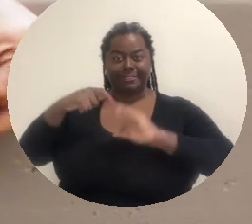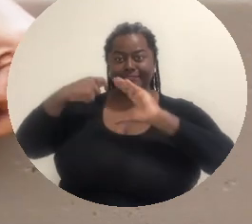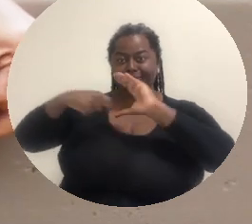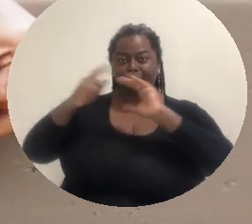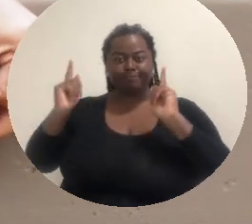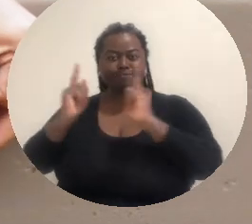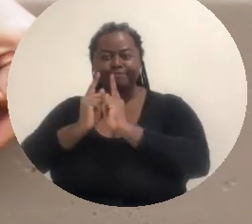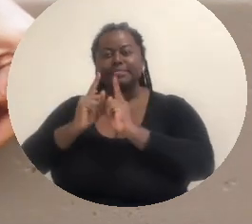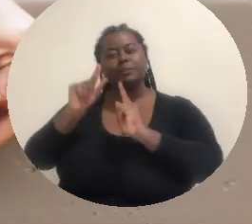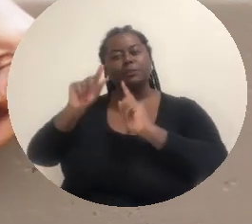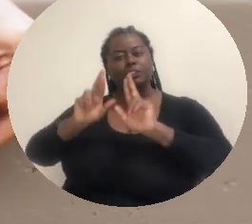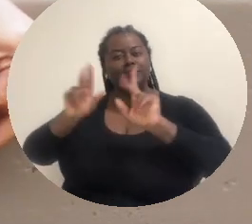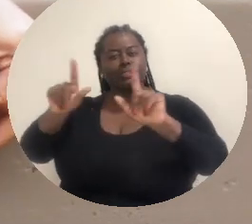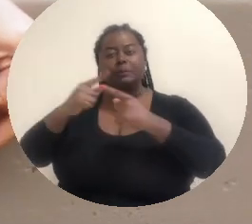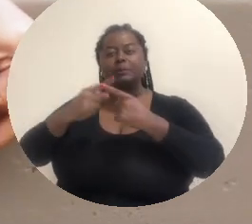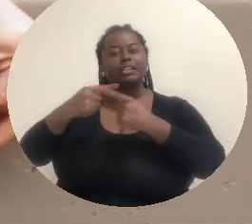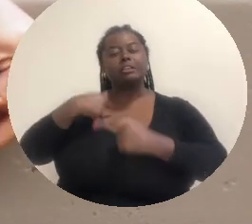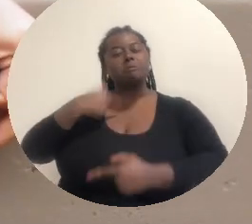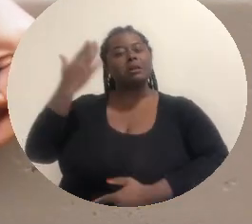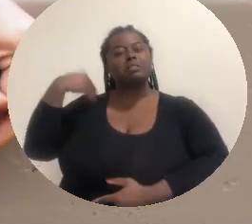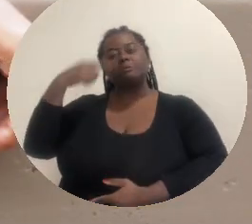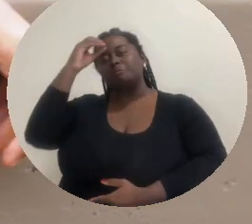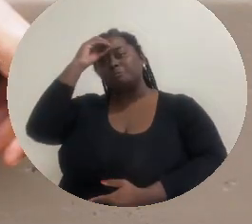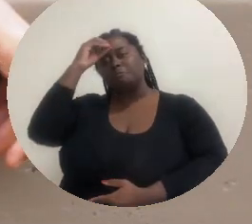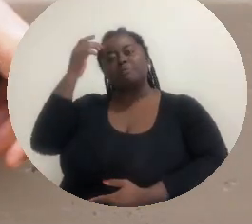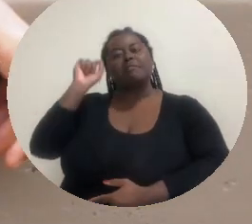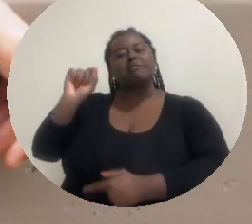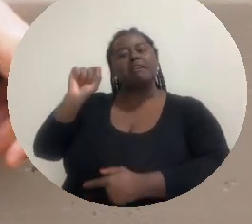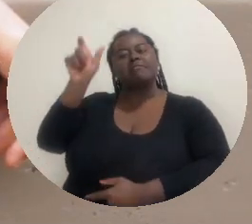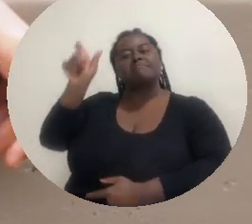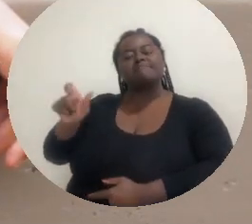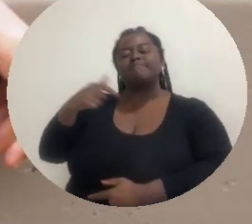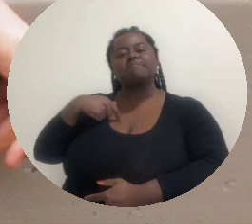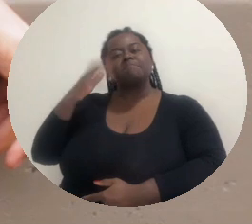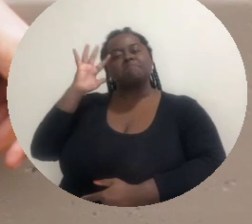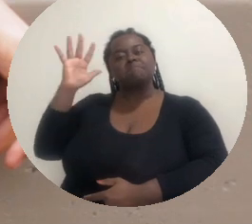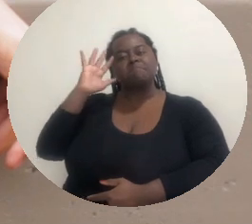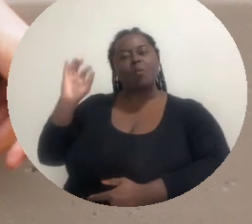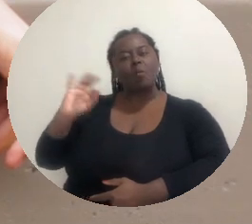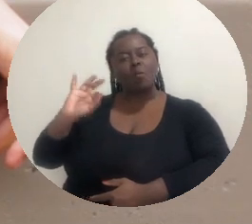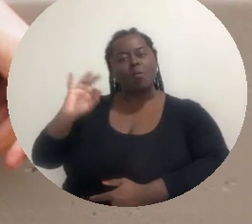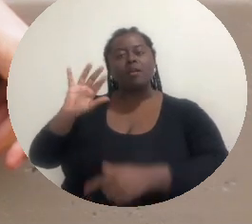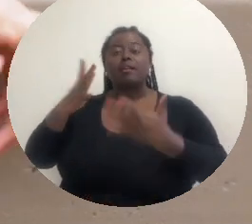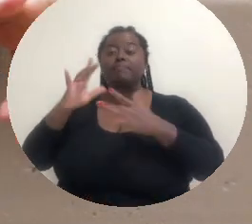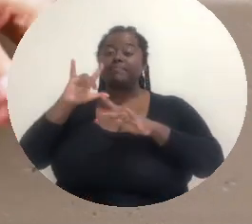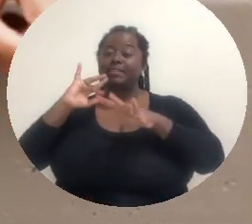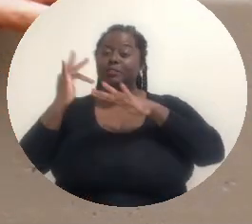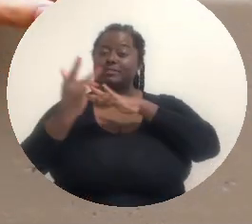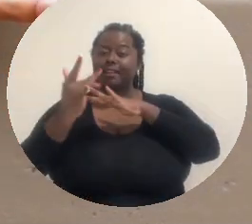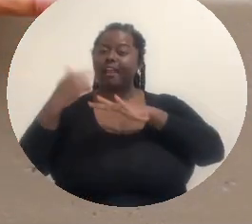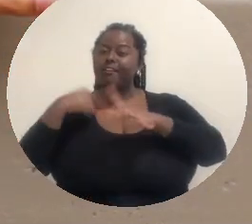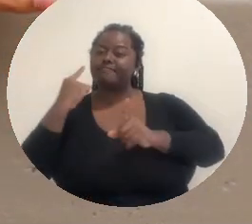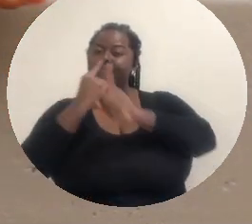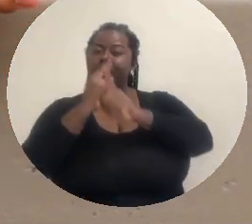porque eu não tinha ninguém em mente. E novamente, através das redes sociais, eu achei uma